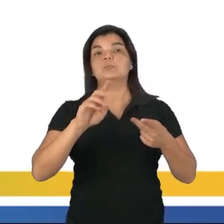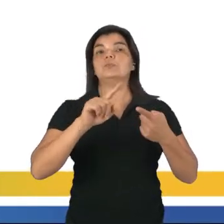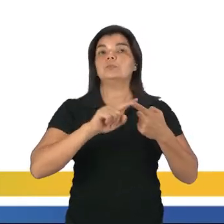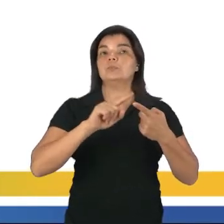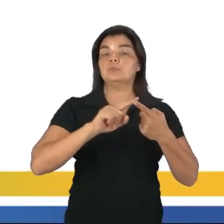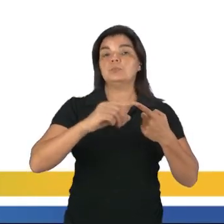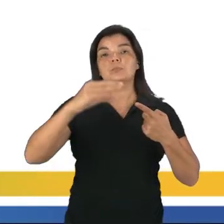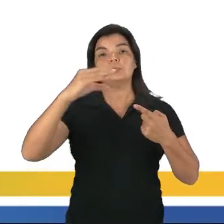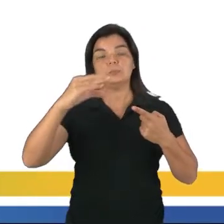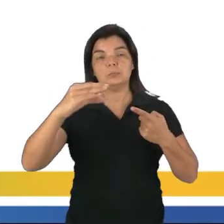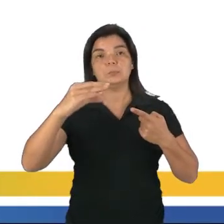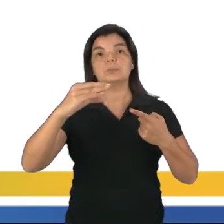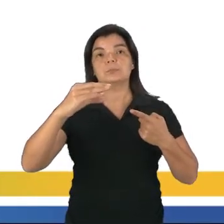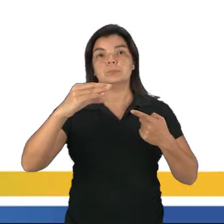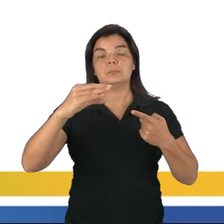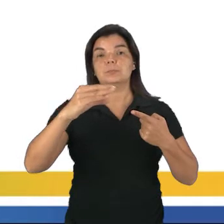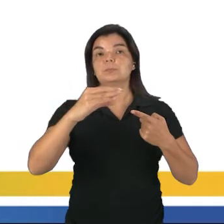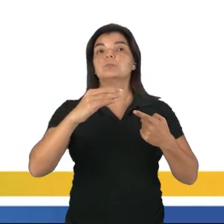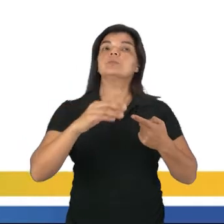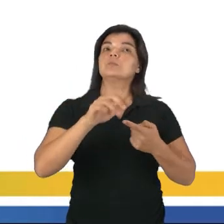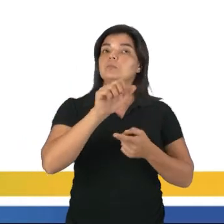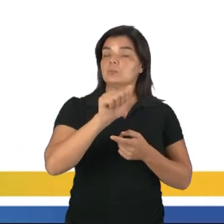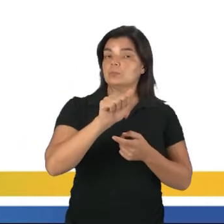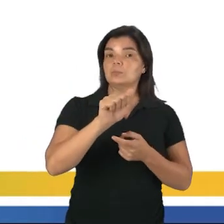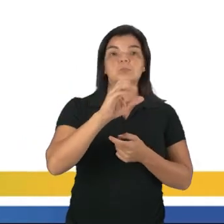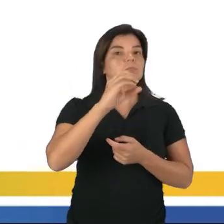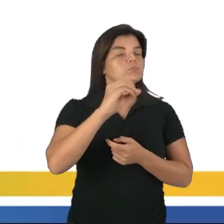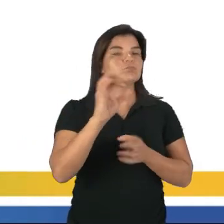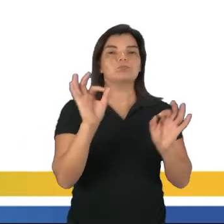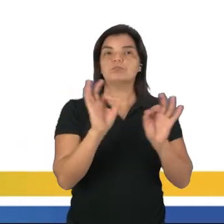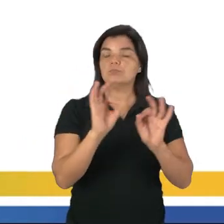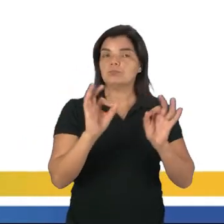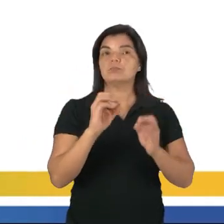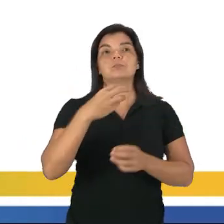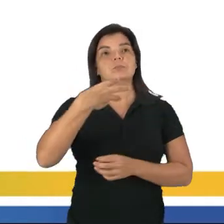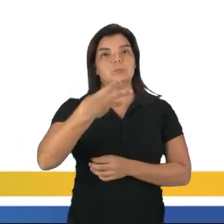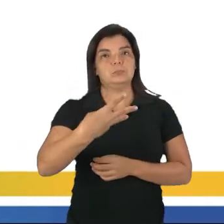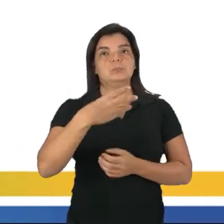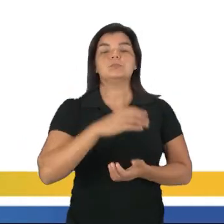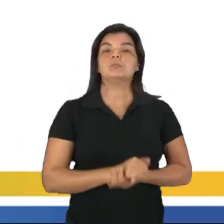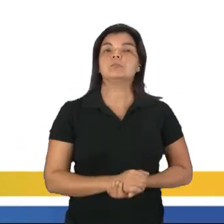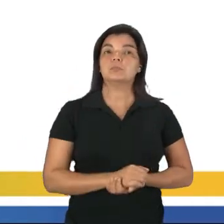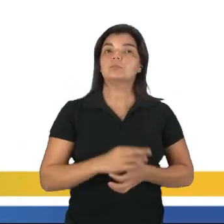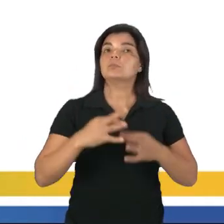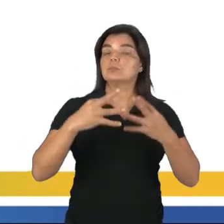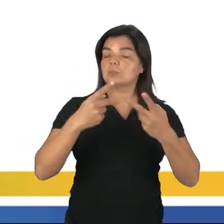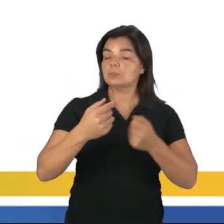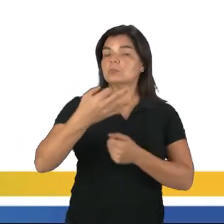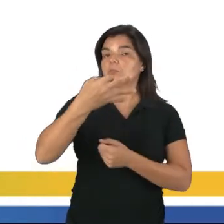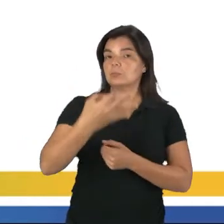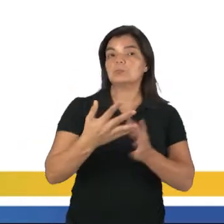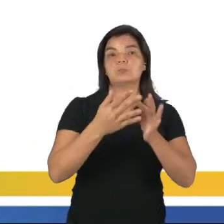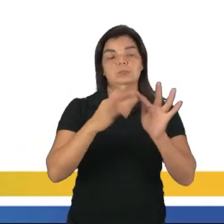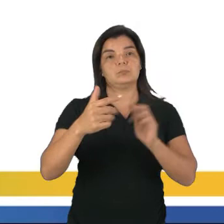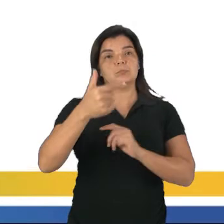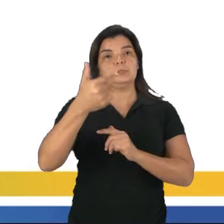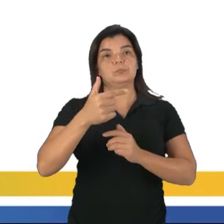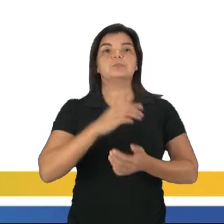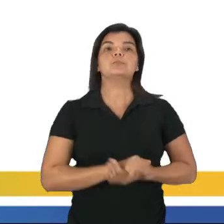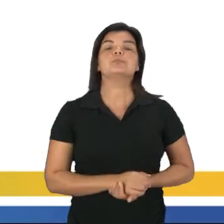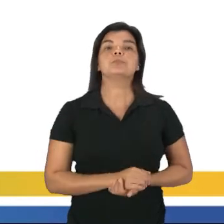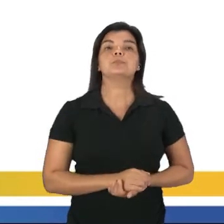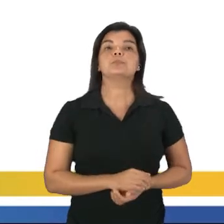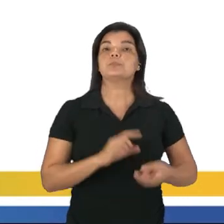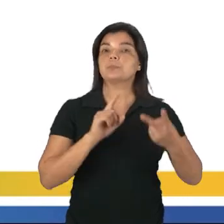x, tenho o coeficiente c, e o a, ele não é 0, o a ali é 3, certo? Então, são todas as condições para ser uma função do segundo